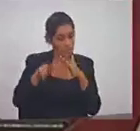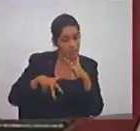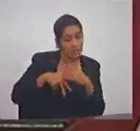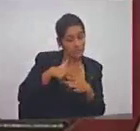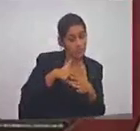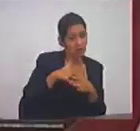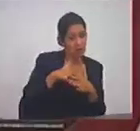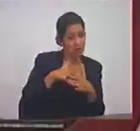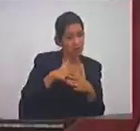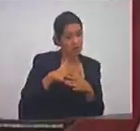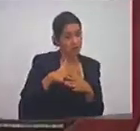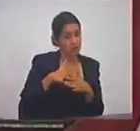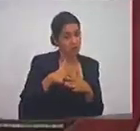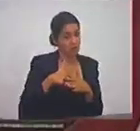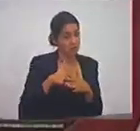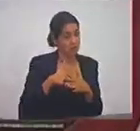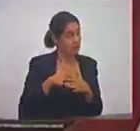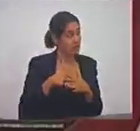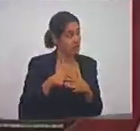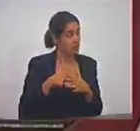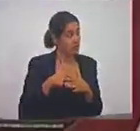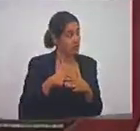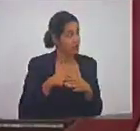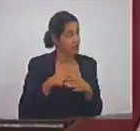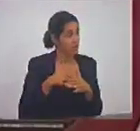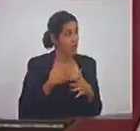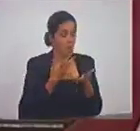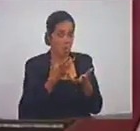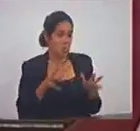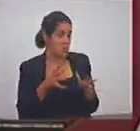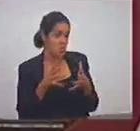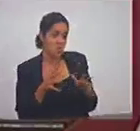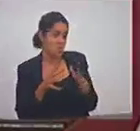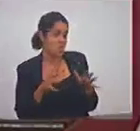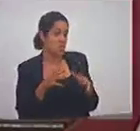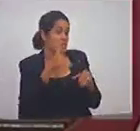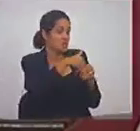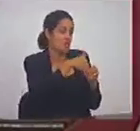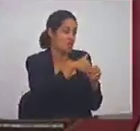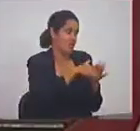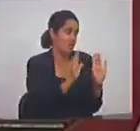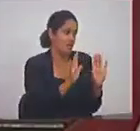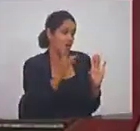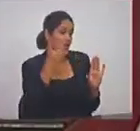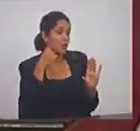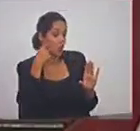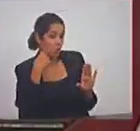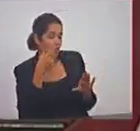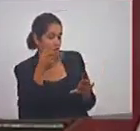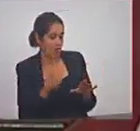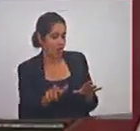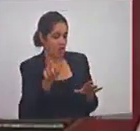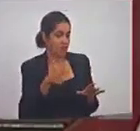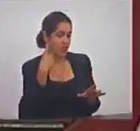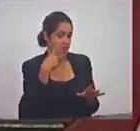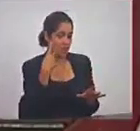no processo do Dr. Harry, que ele ficou em cima do muro, ele se absteu, ele nem para um lado, nem para o outro. Ele sabe disso, que ele foi muito cobrado